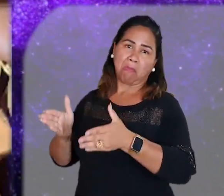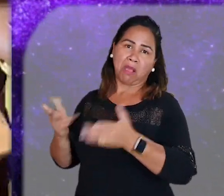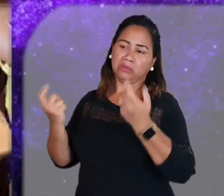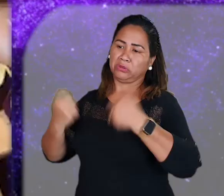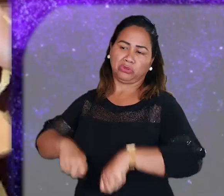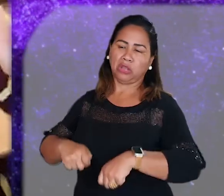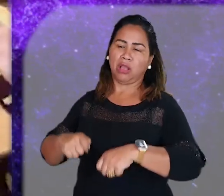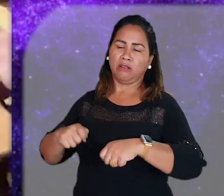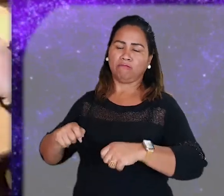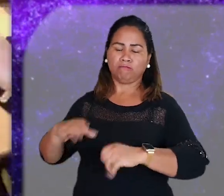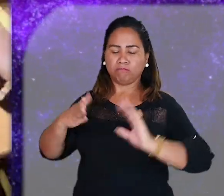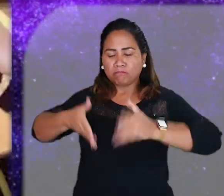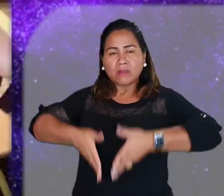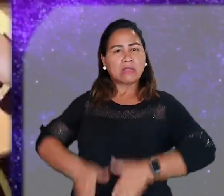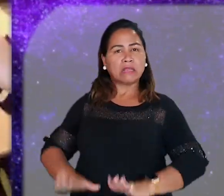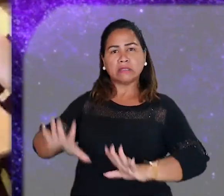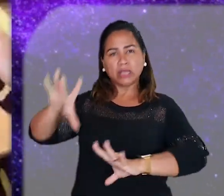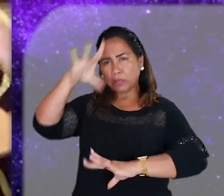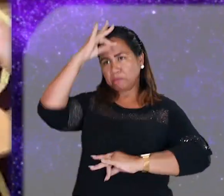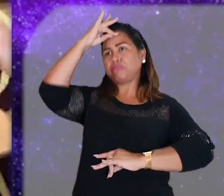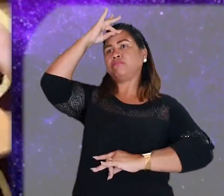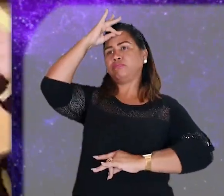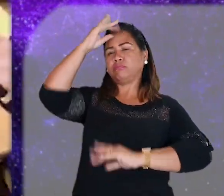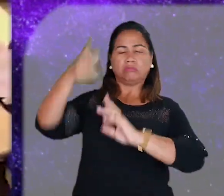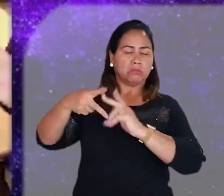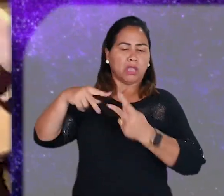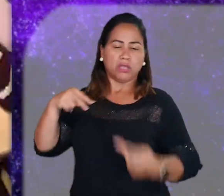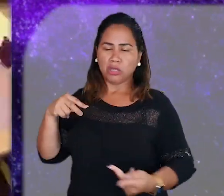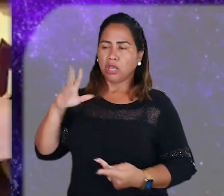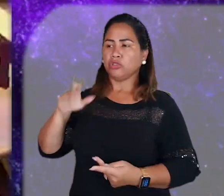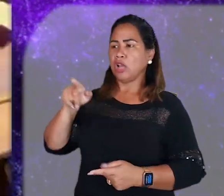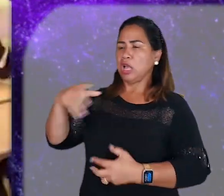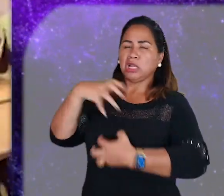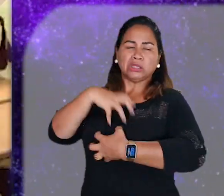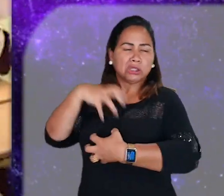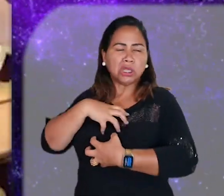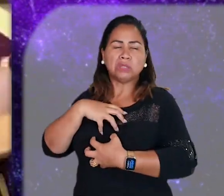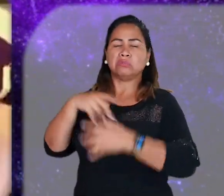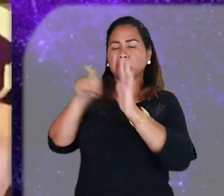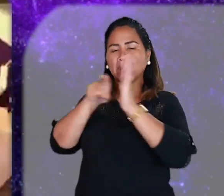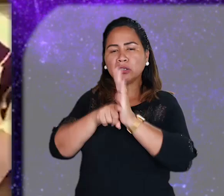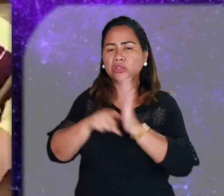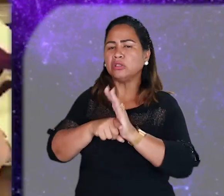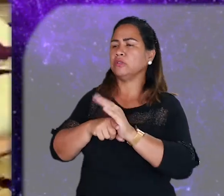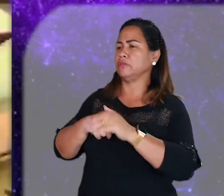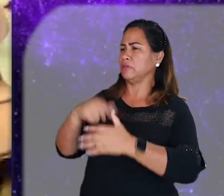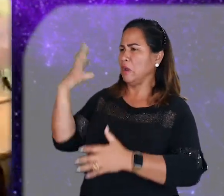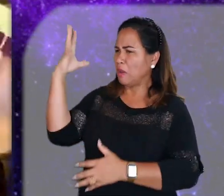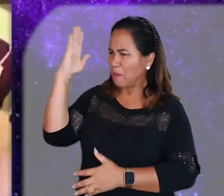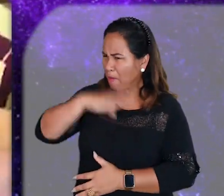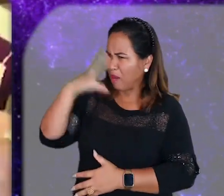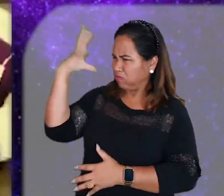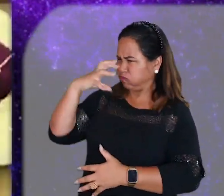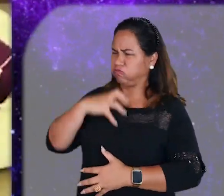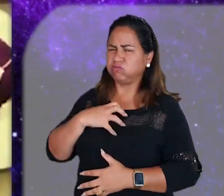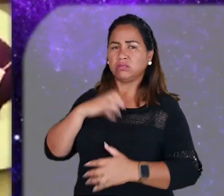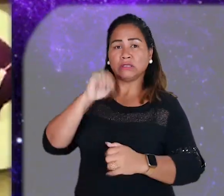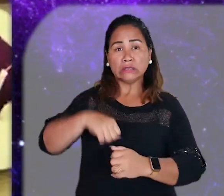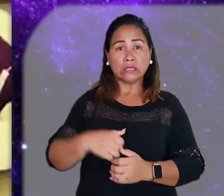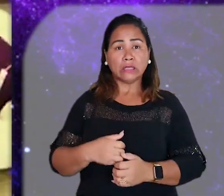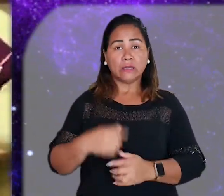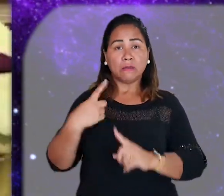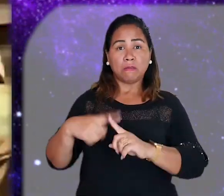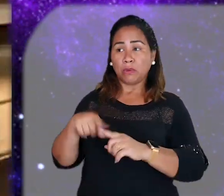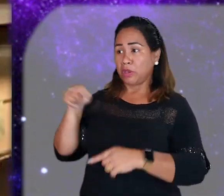DNA pode ter vindo da barriga da mãe da Tua barriga na primeira infância assim ela pode ter um comportamento negativo ela pode ser mal humorada